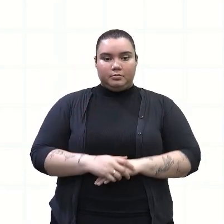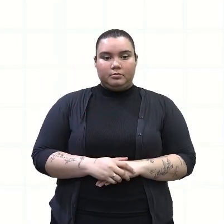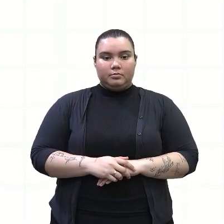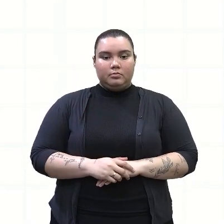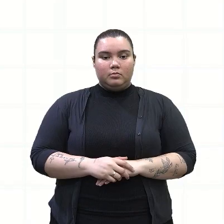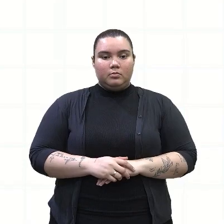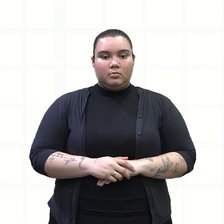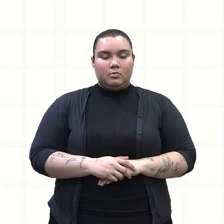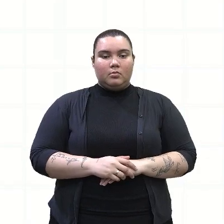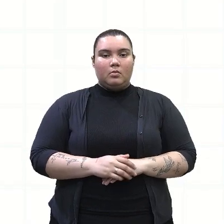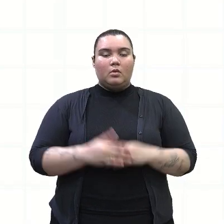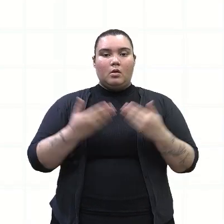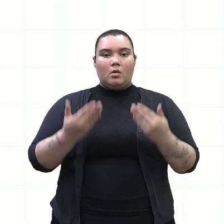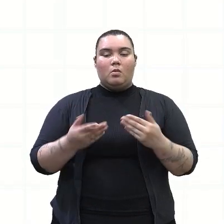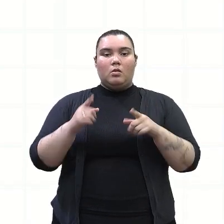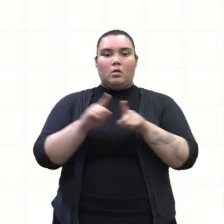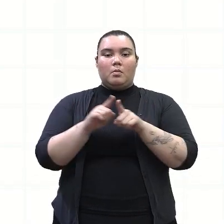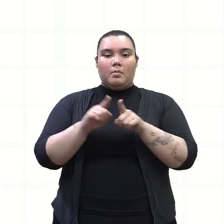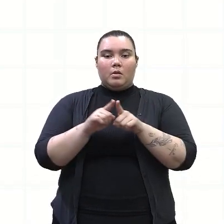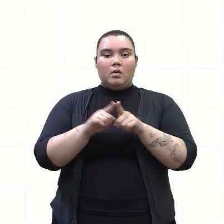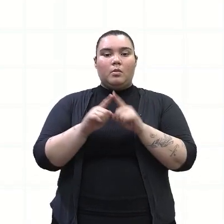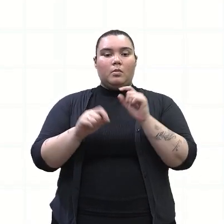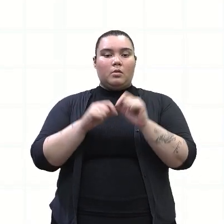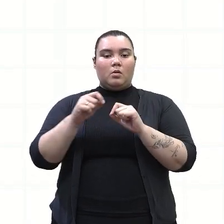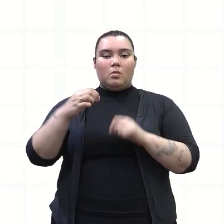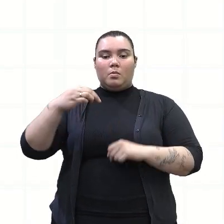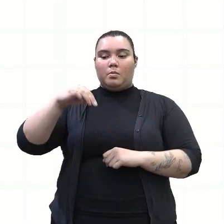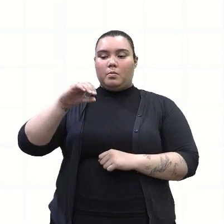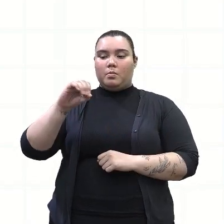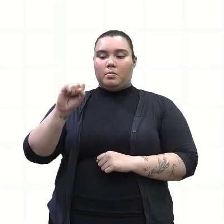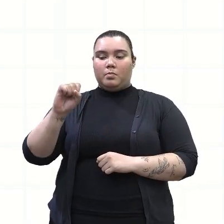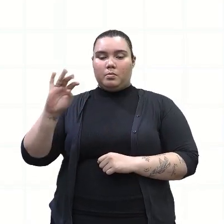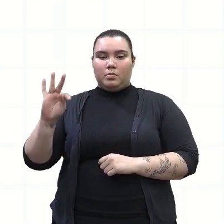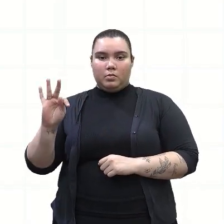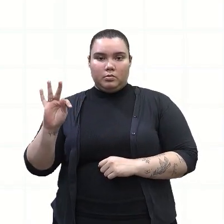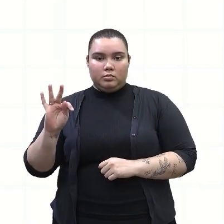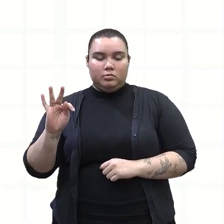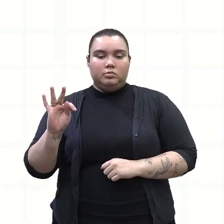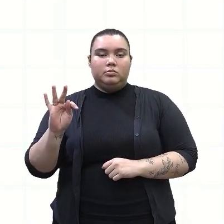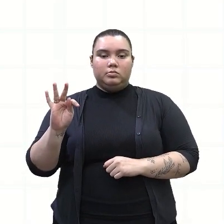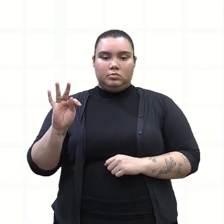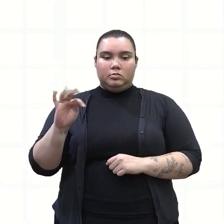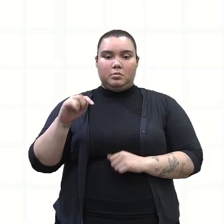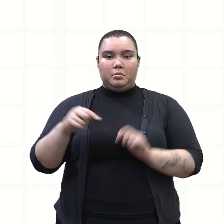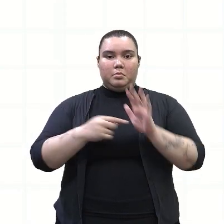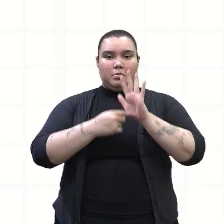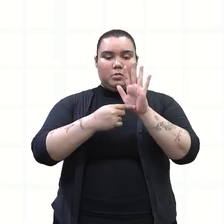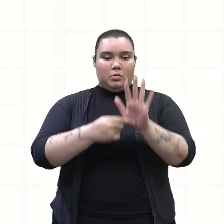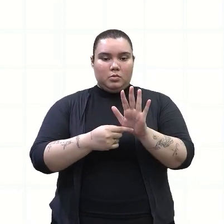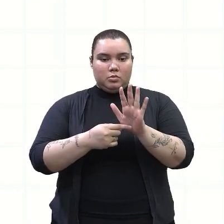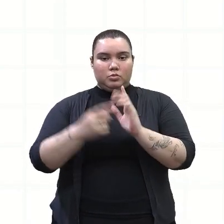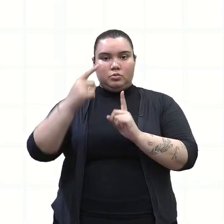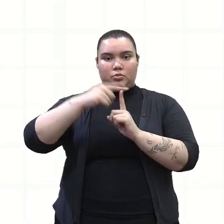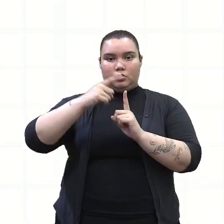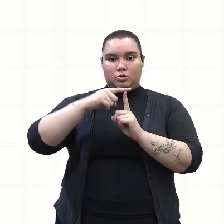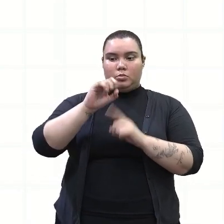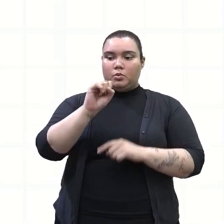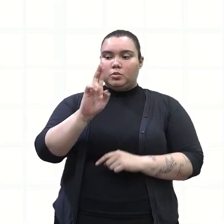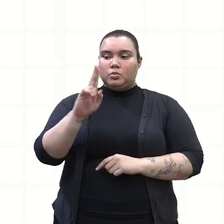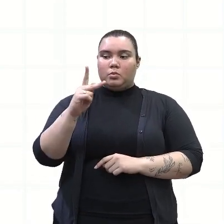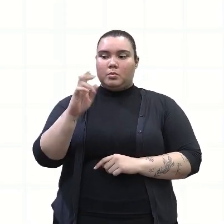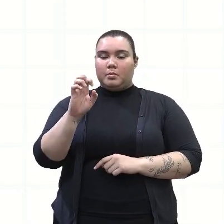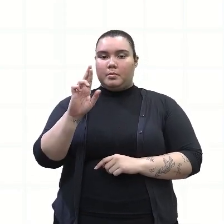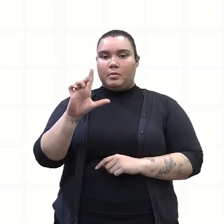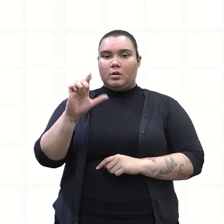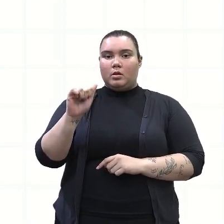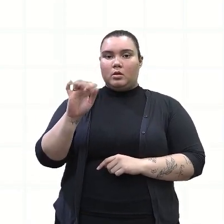artigo definido, depois o most, tá? Aquele que vai indicar o superlativo, e aí o adjetivo da